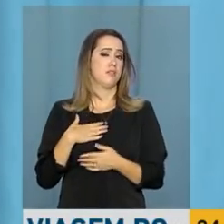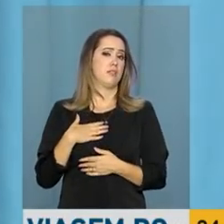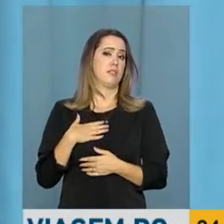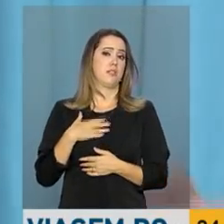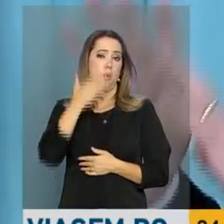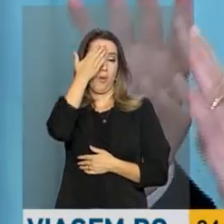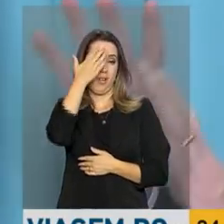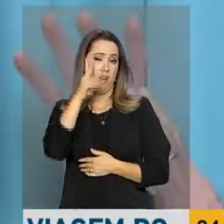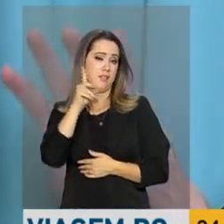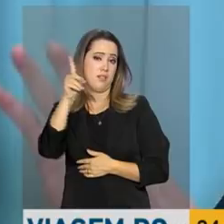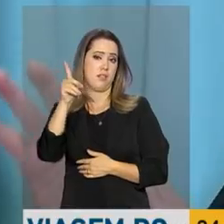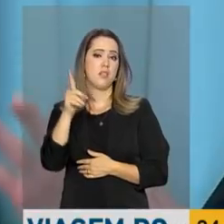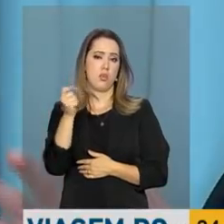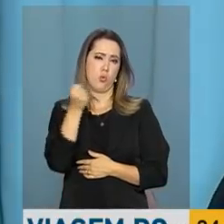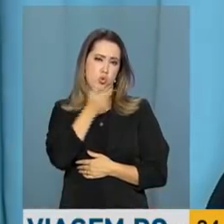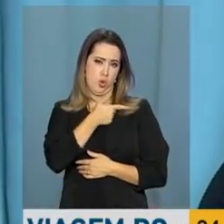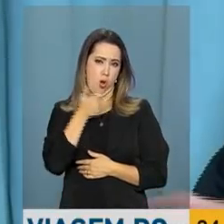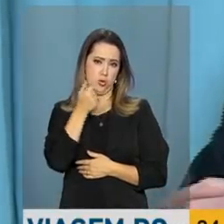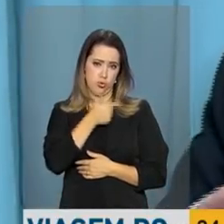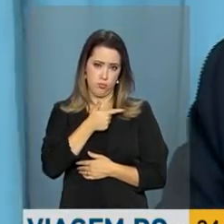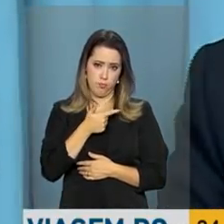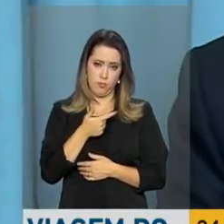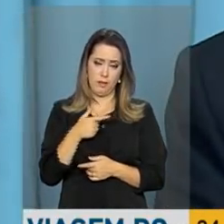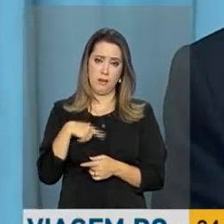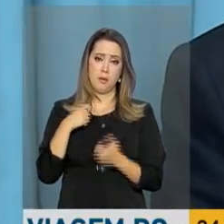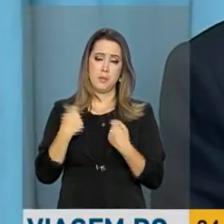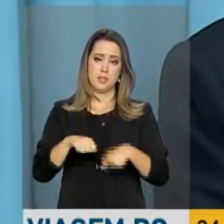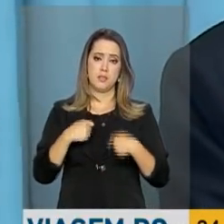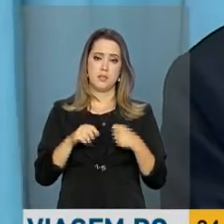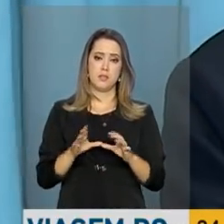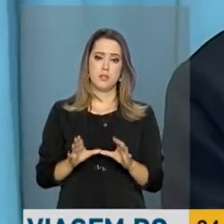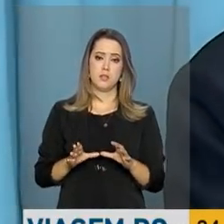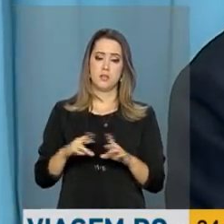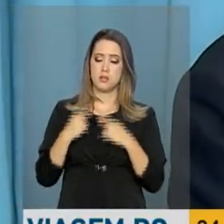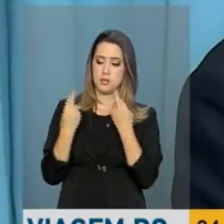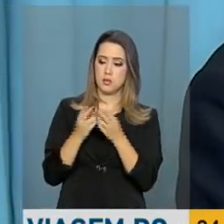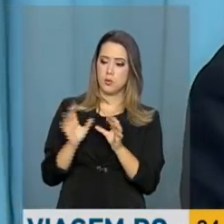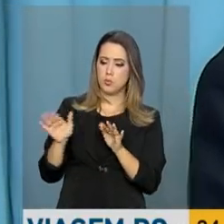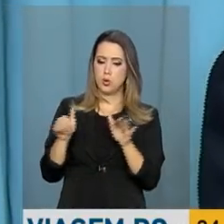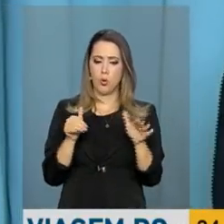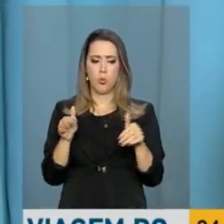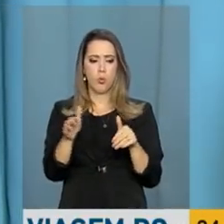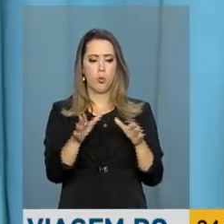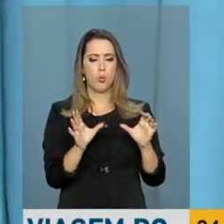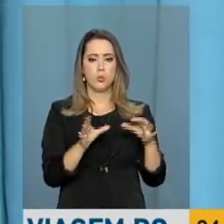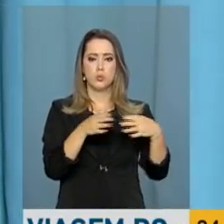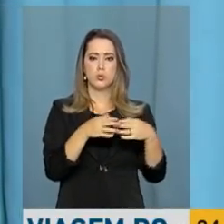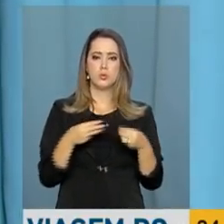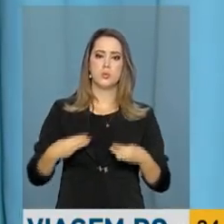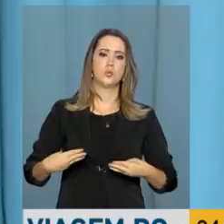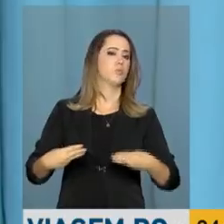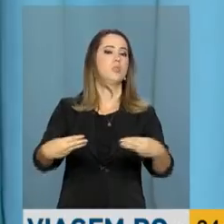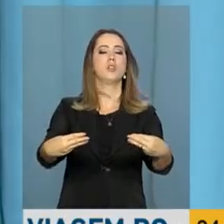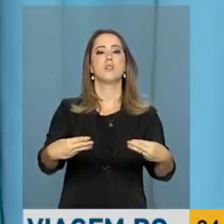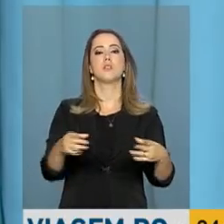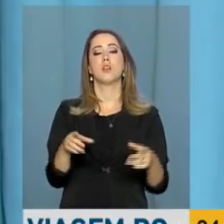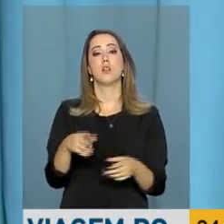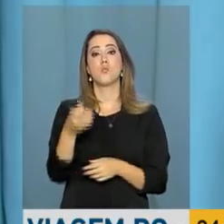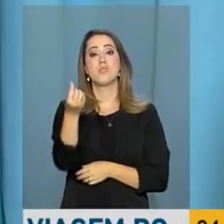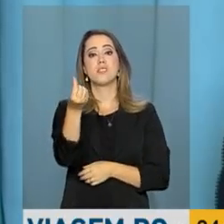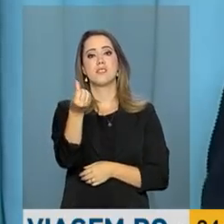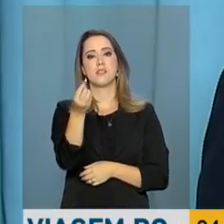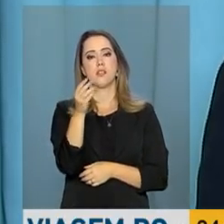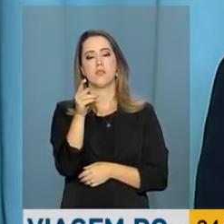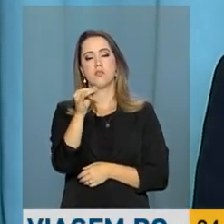meu ministério, tive a sorte, não é? Porque eu tive que compor, conto aos senhores e senhoras, o ministério num prazo de 6 dias, que foi mais ou